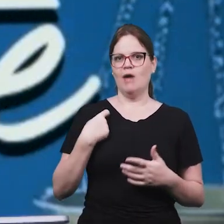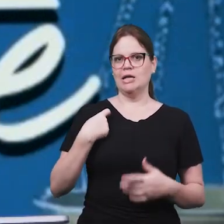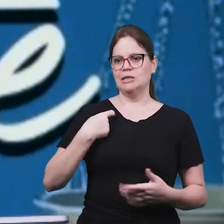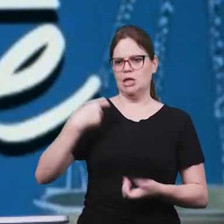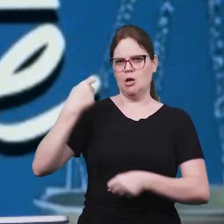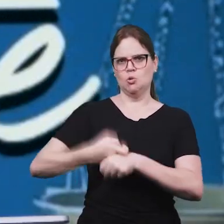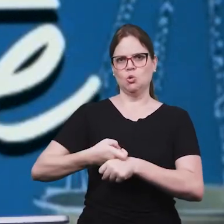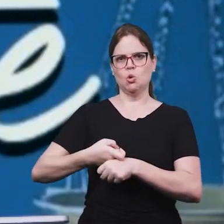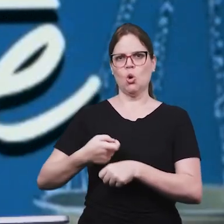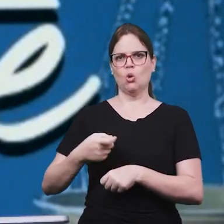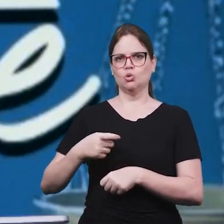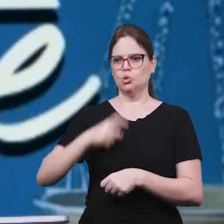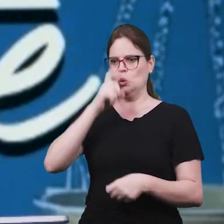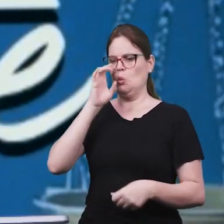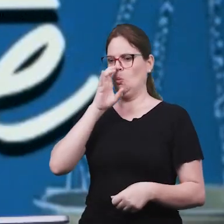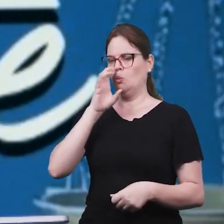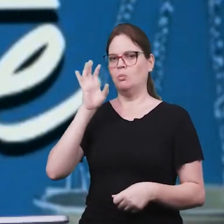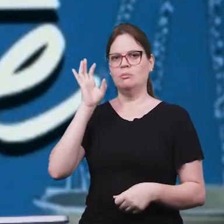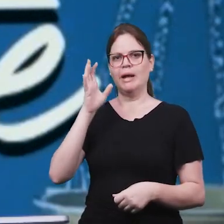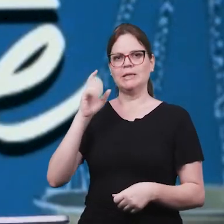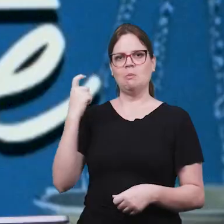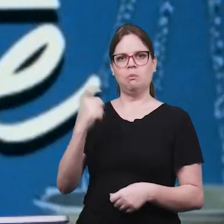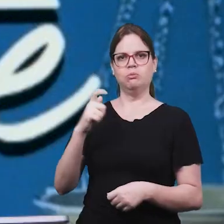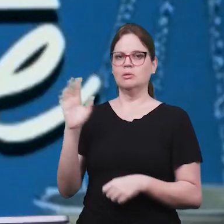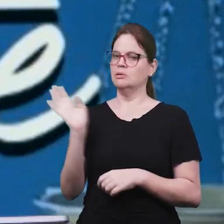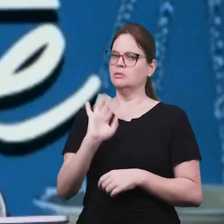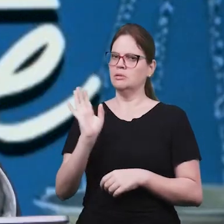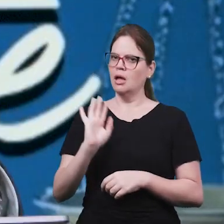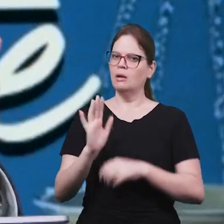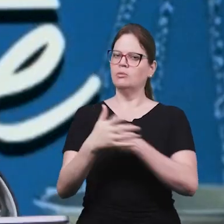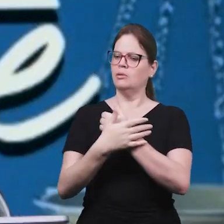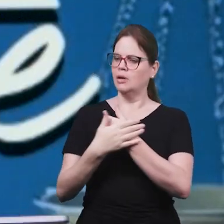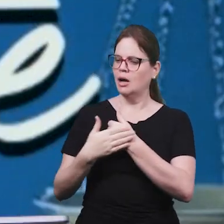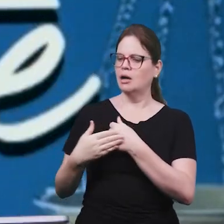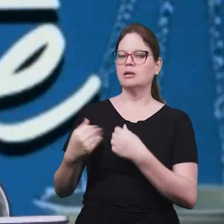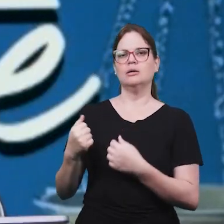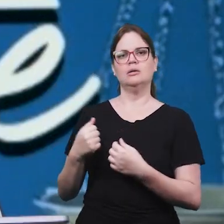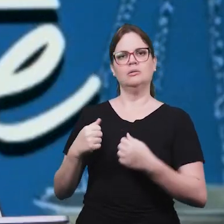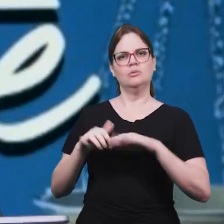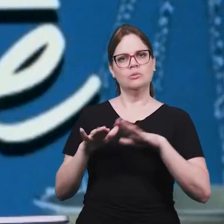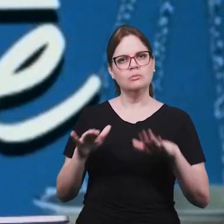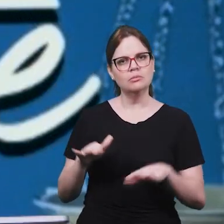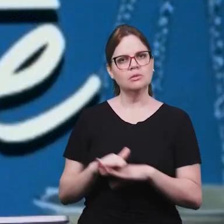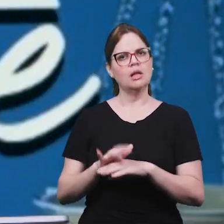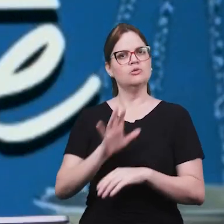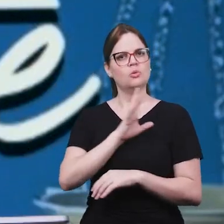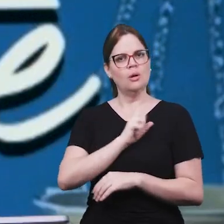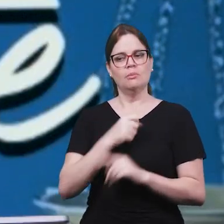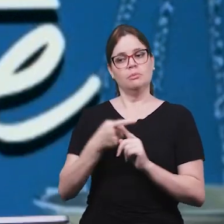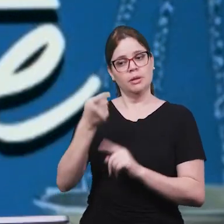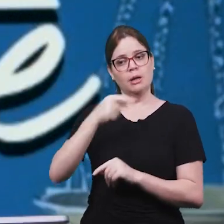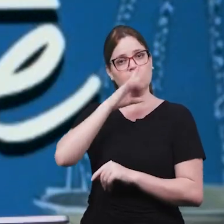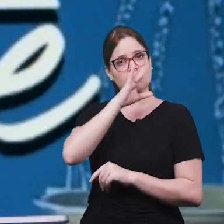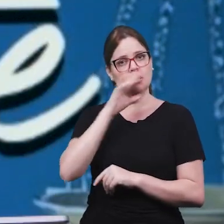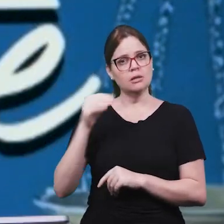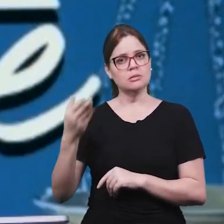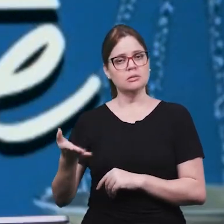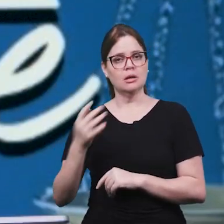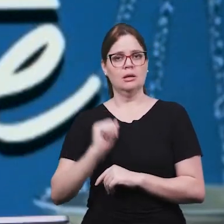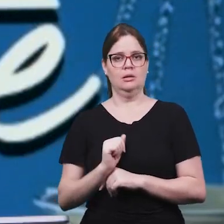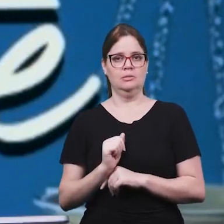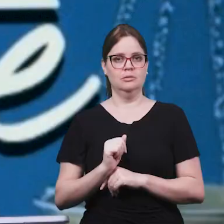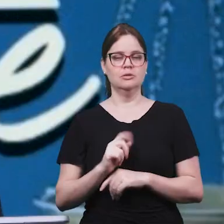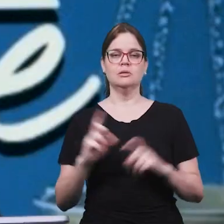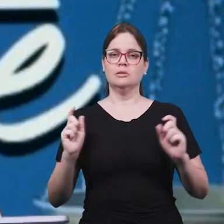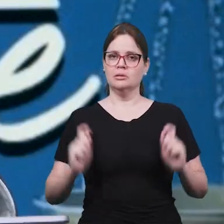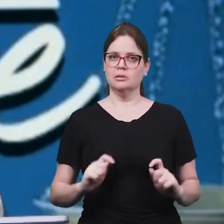ele com mansidão, com humildade, né? Com simplicidade, com amor, etc. Porque é um adolescente, é uma